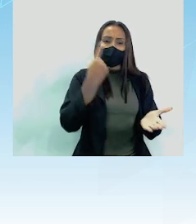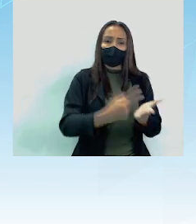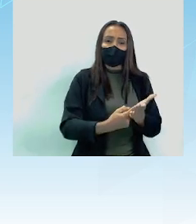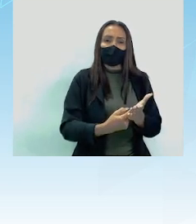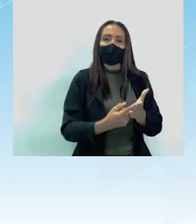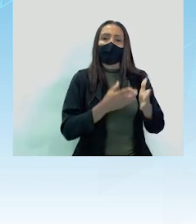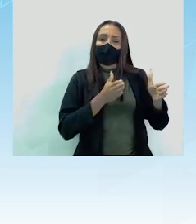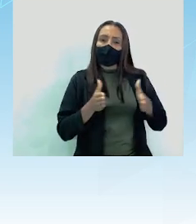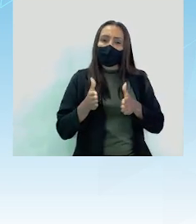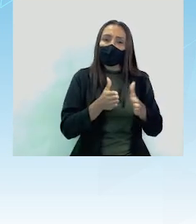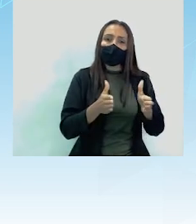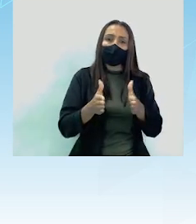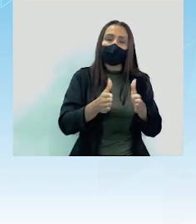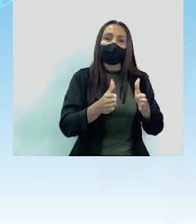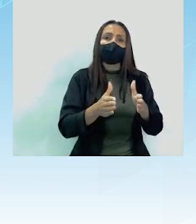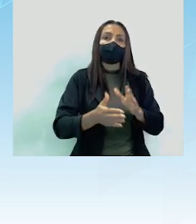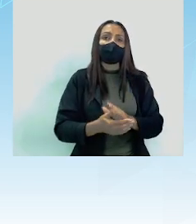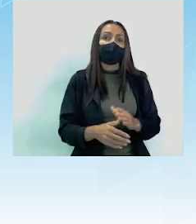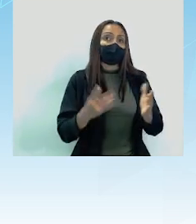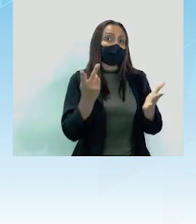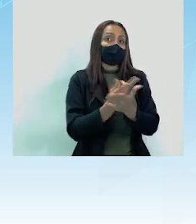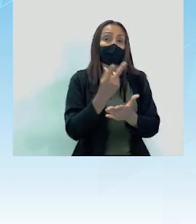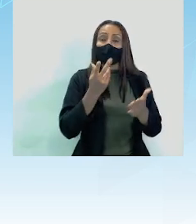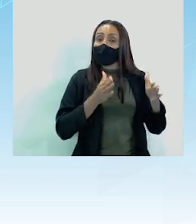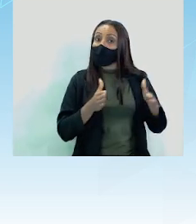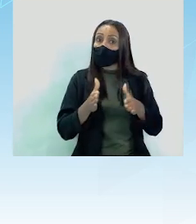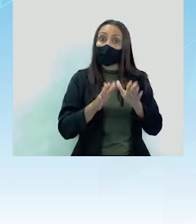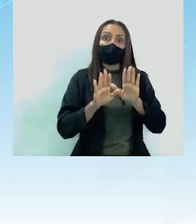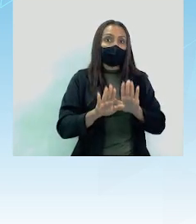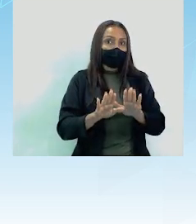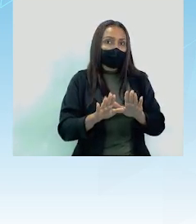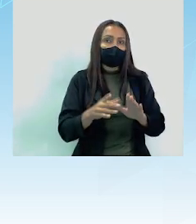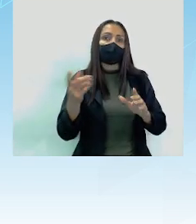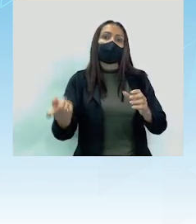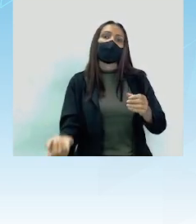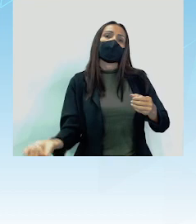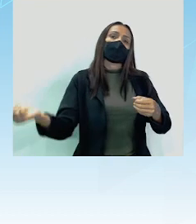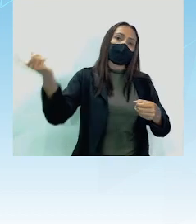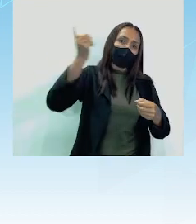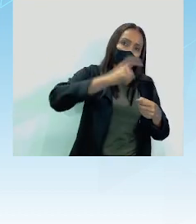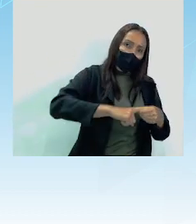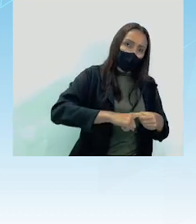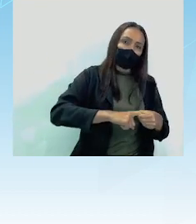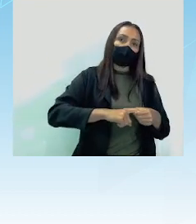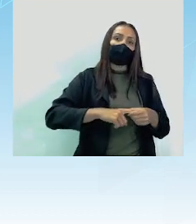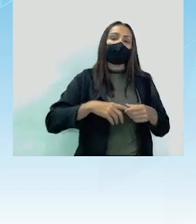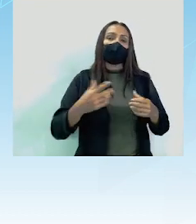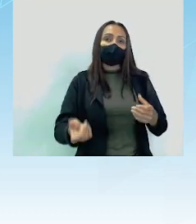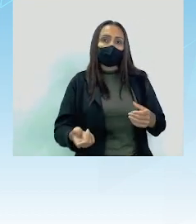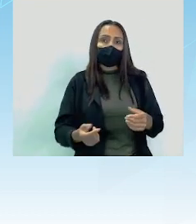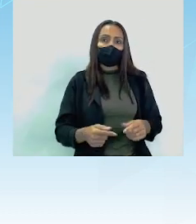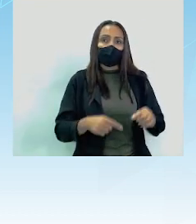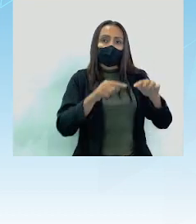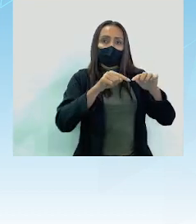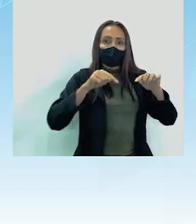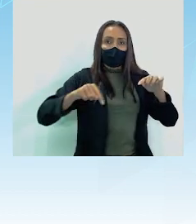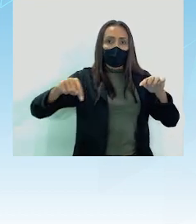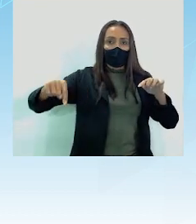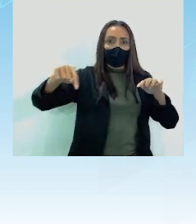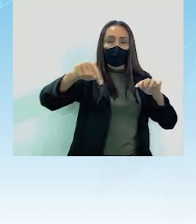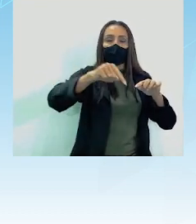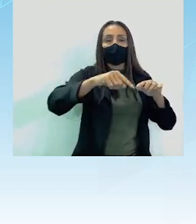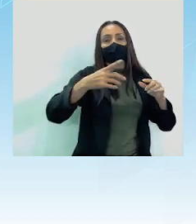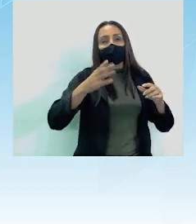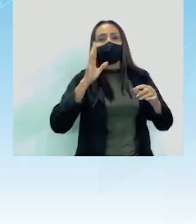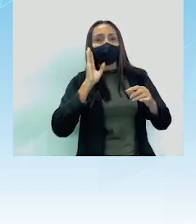o passo de todo mundo, né, não errar o caminho, porque quando erra o caminho você tem que voltar correndo rápido para chegar naqueles pontos, né, de regularidade. Então é